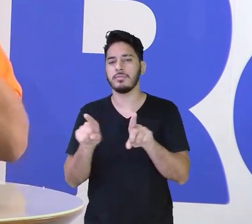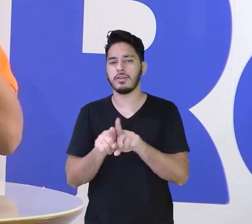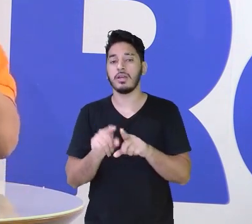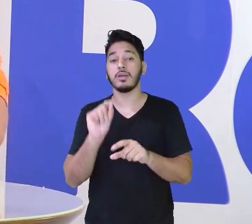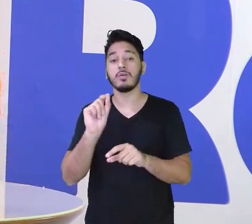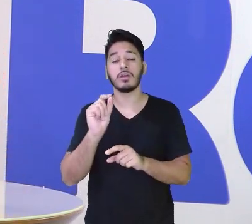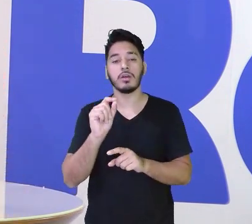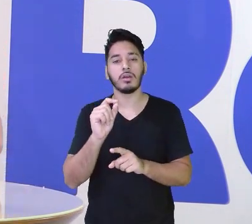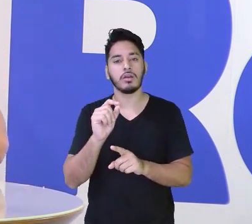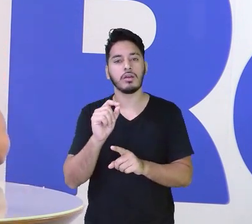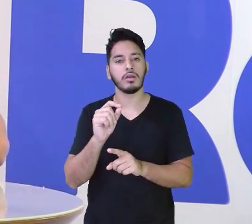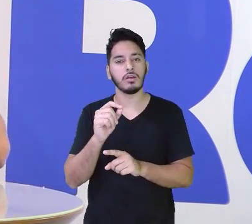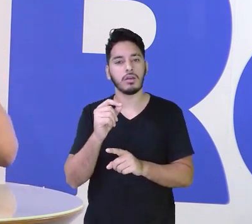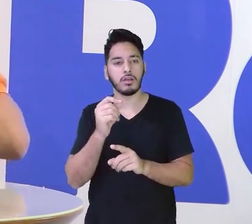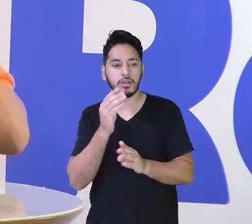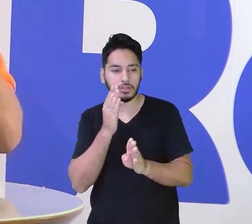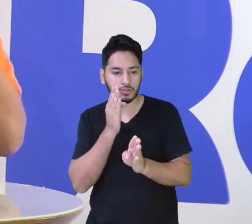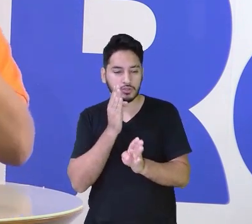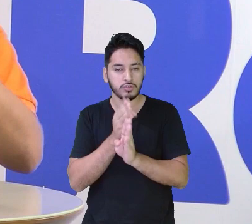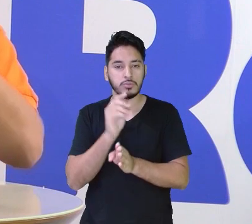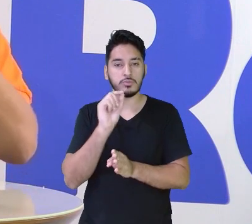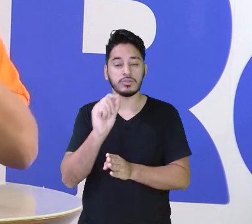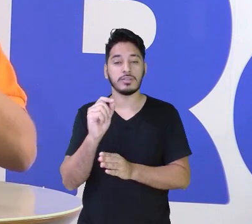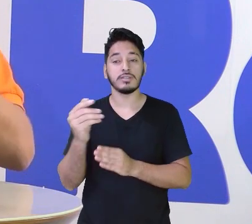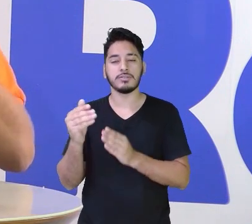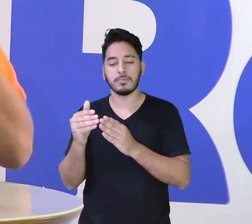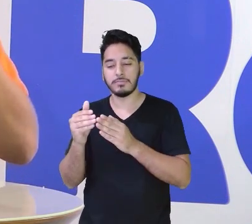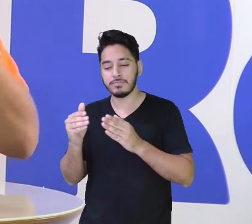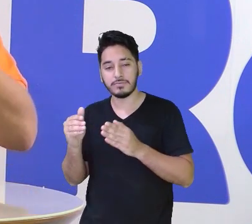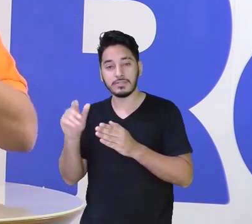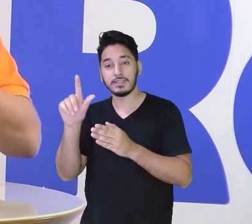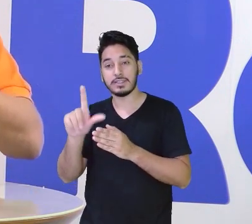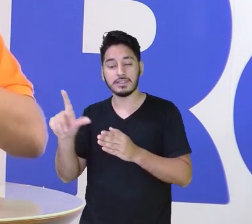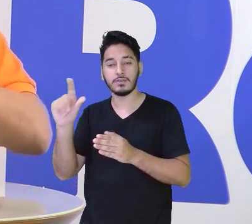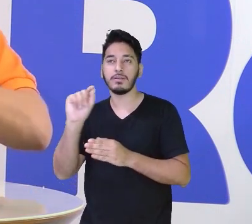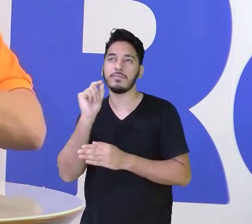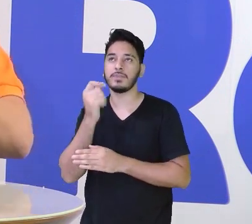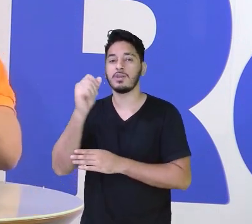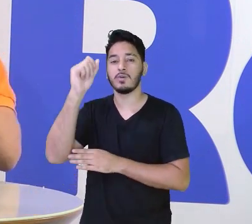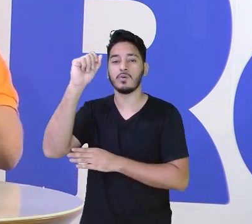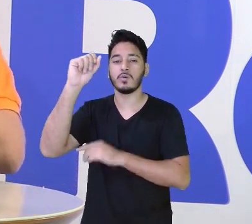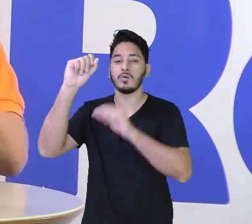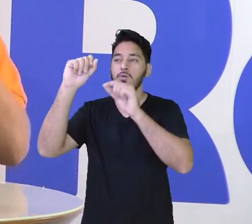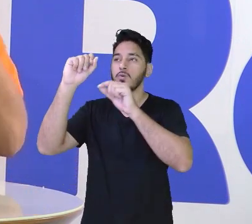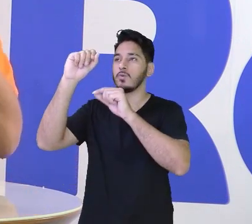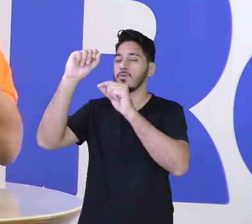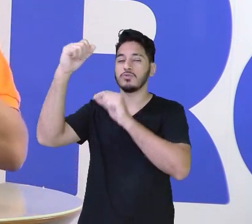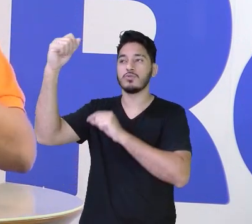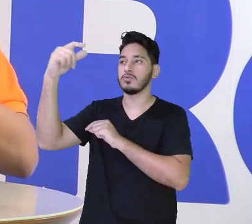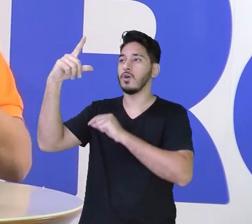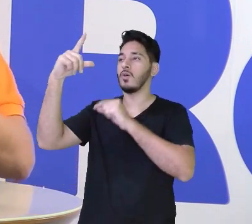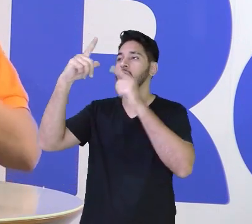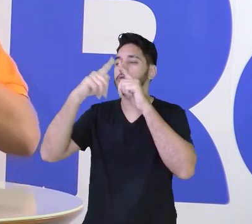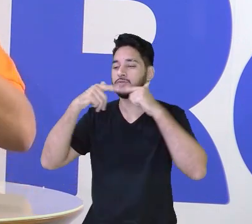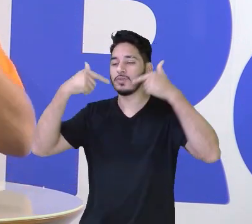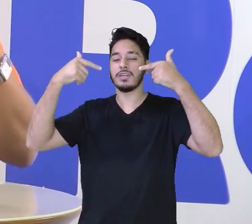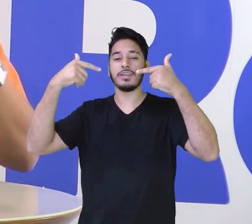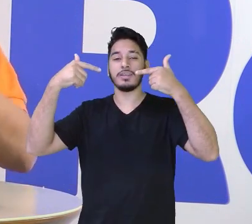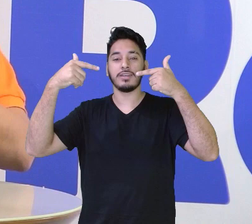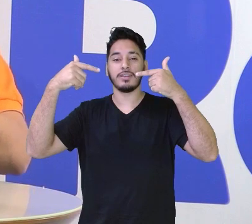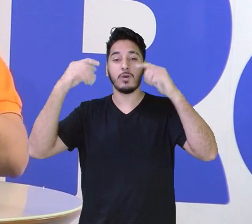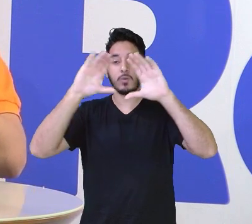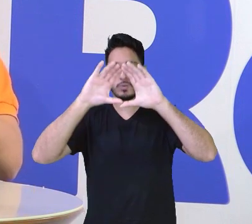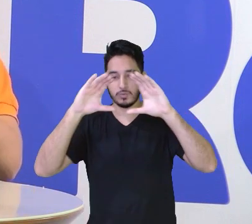encontrar essa licença poética, né? Que é quando a gente diz que o sol sorri, que a gente diz que o céu está